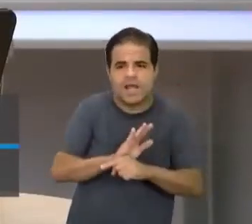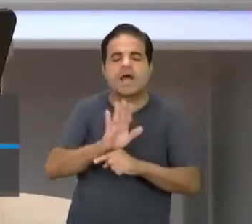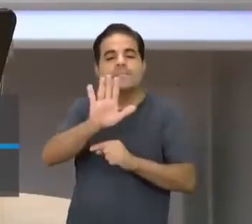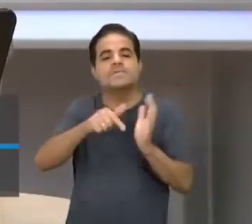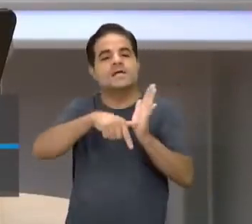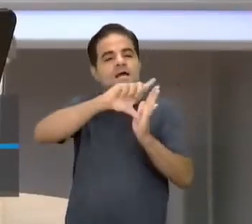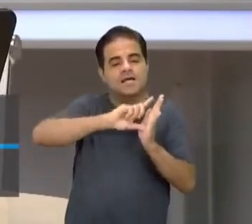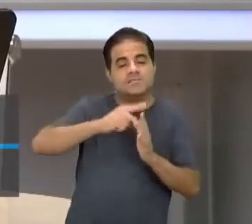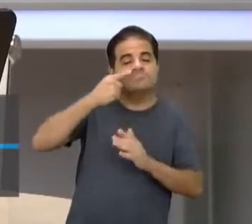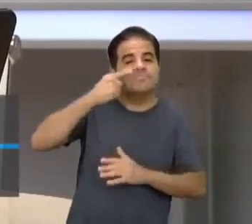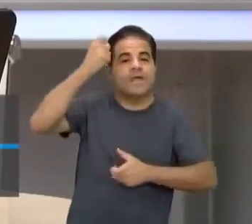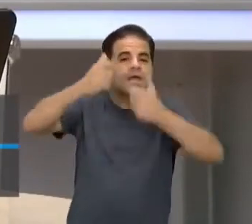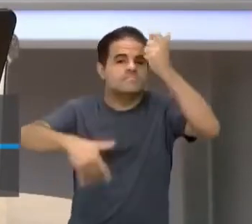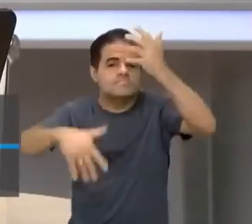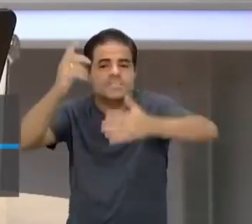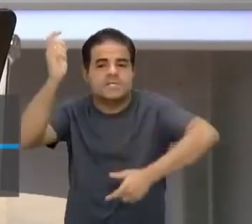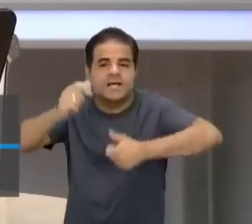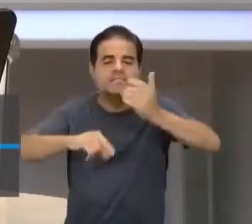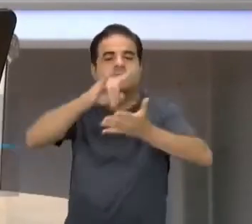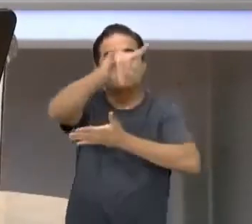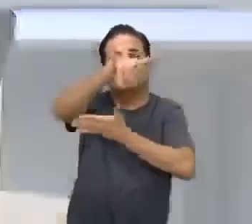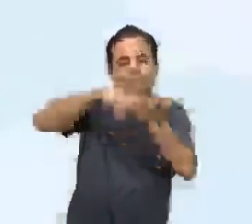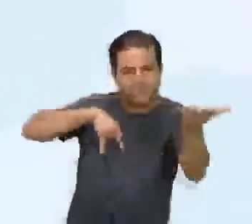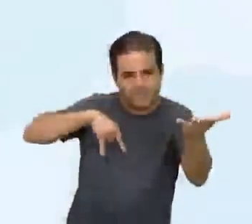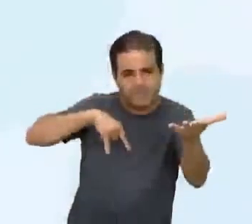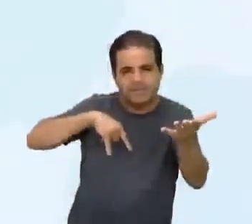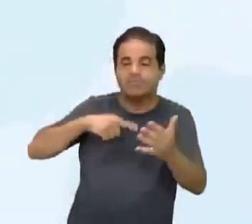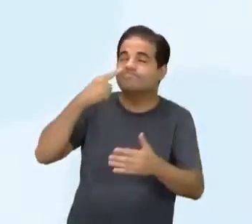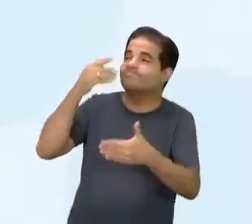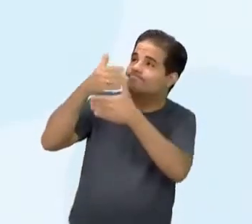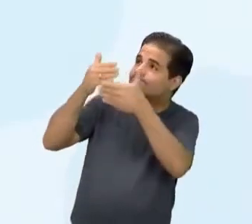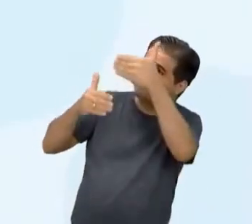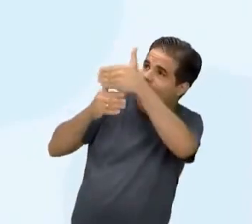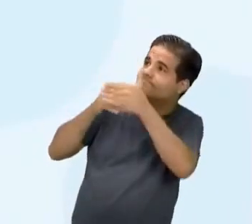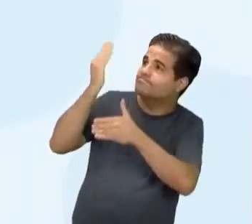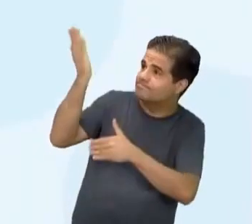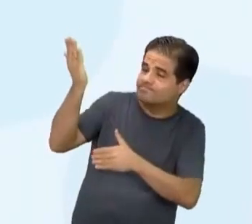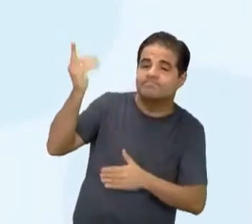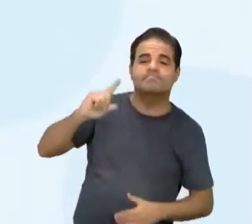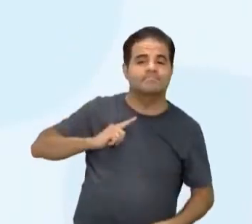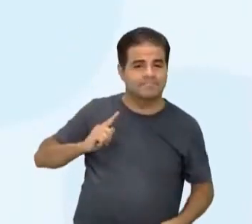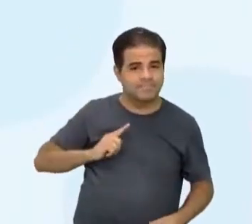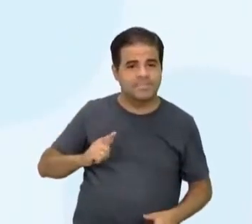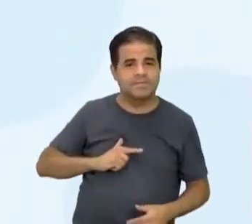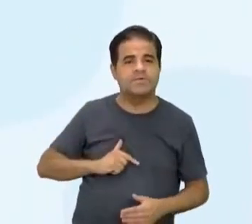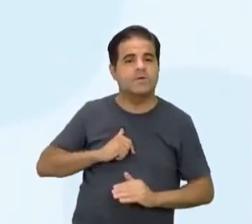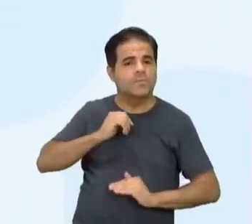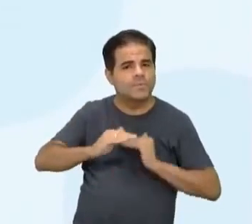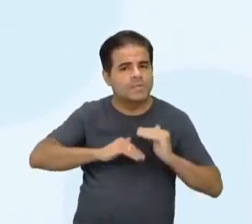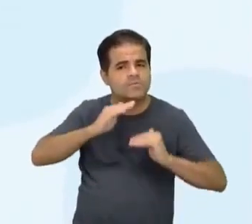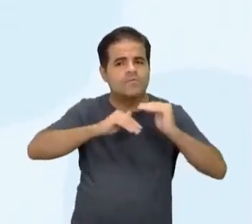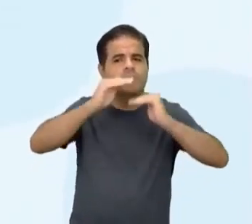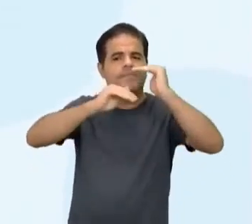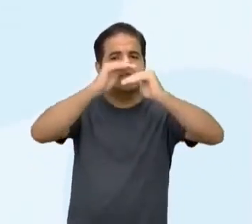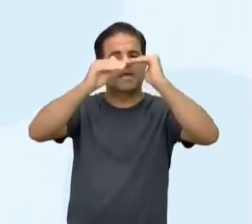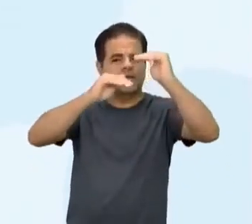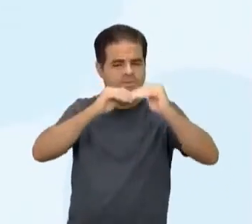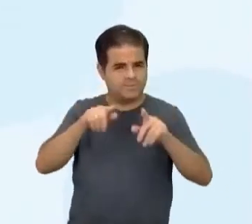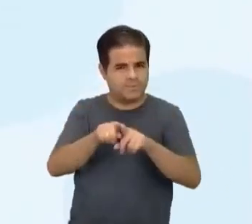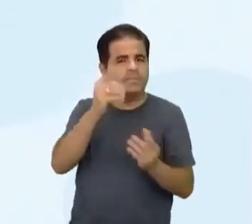antes, vamos então aí à explicação do documento. Então, no slide, a gente tem aí o desenvolvimento